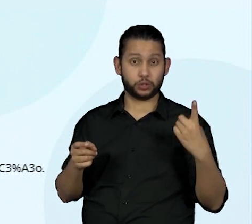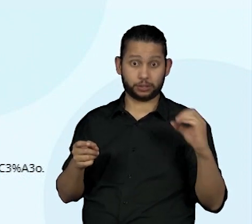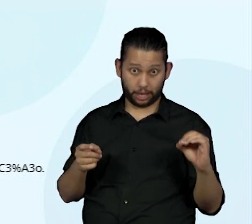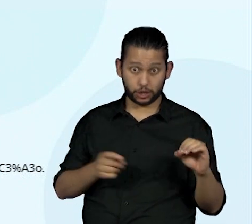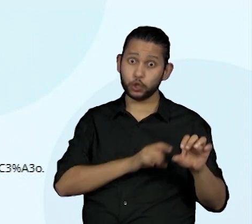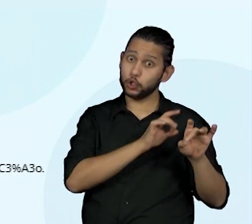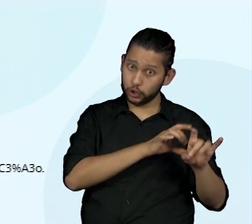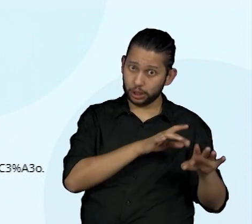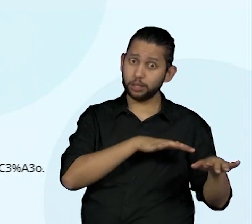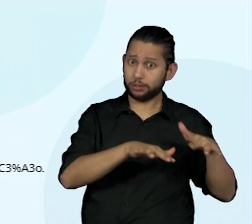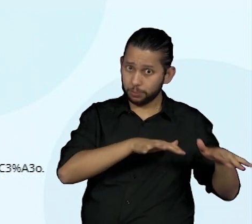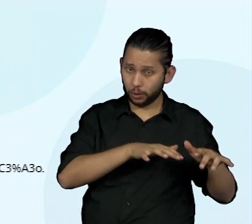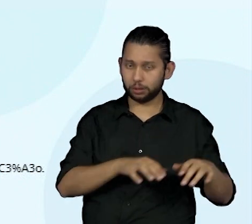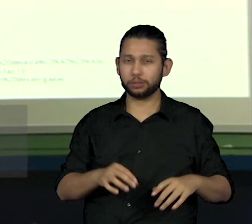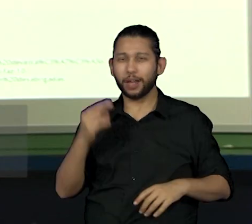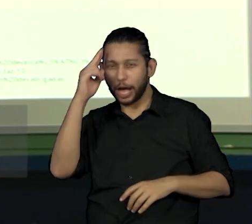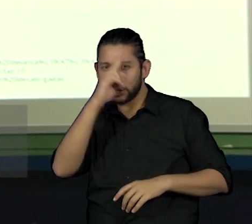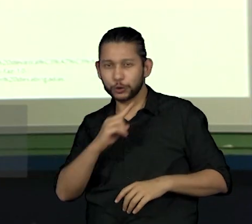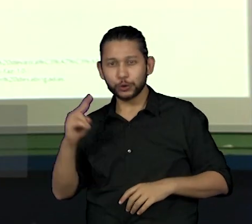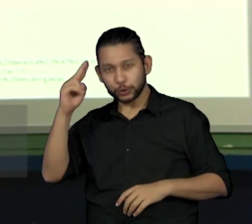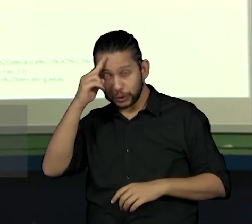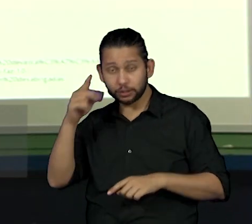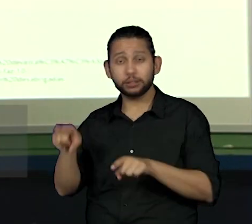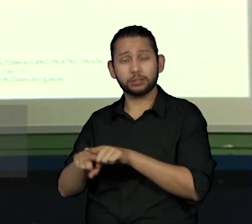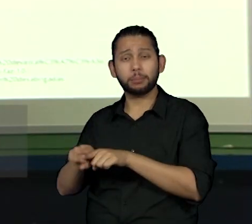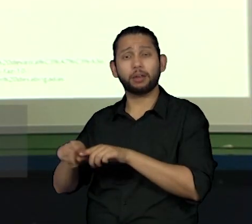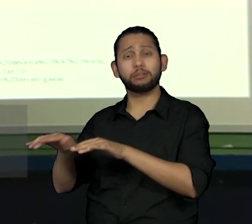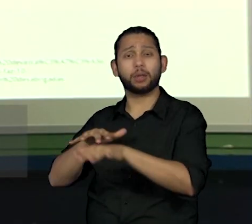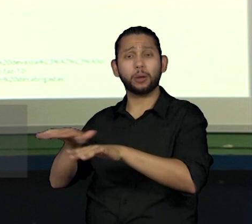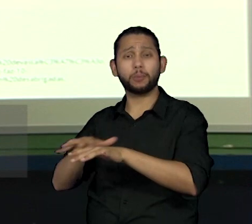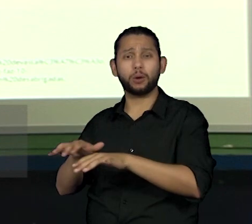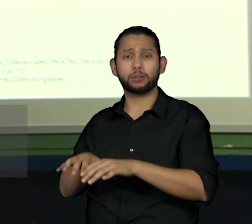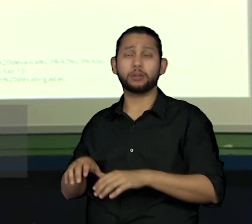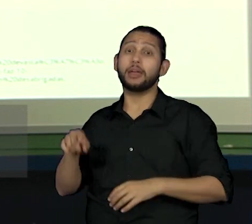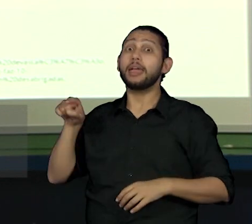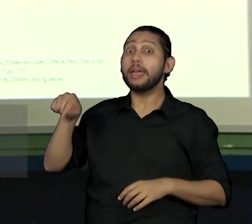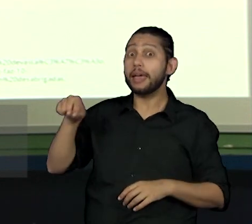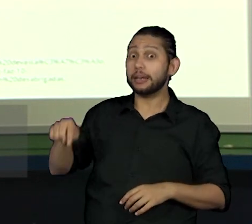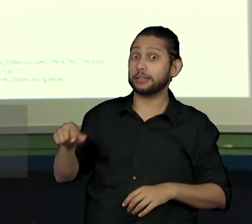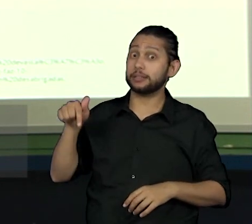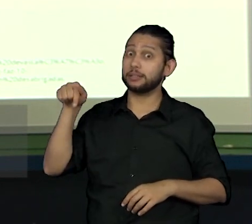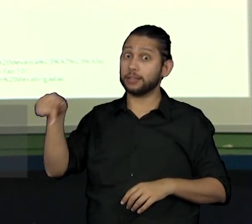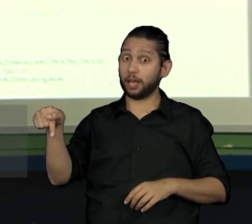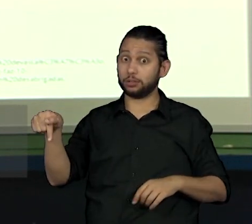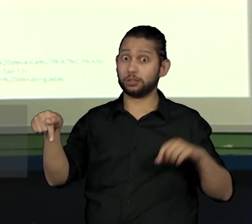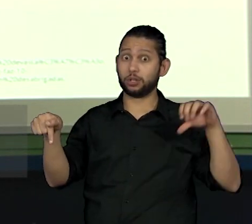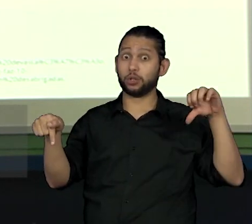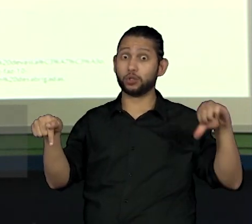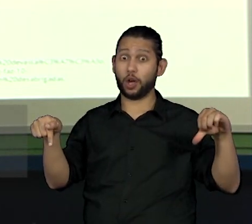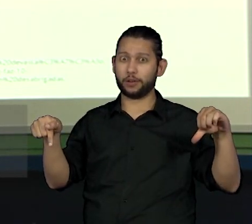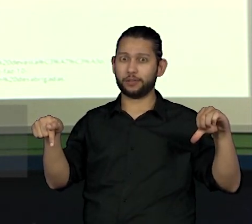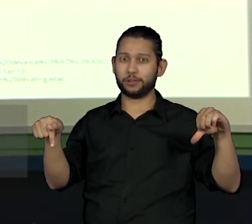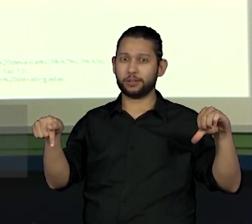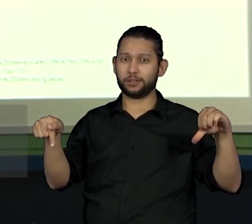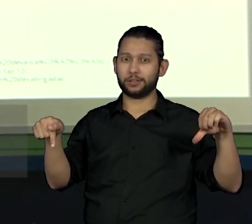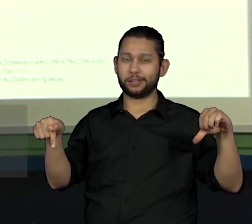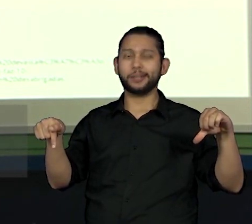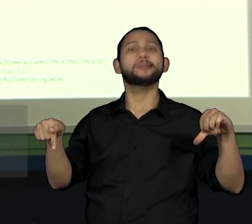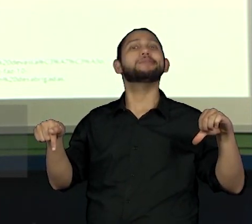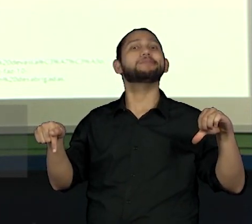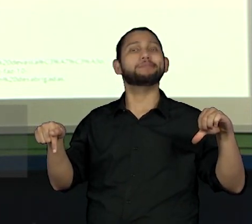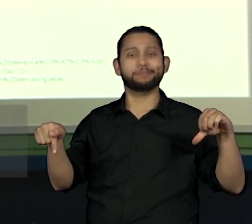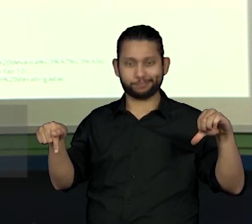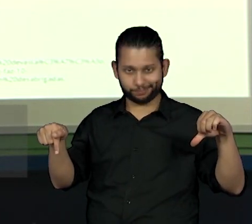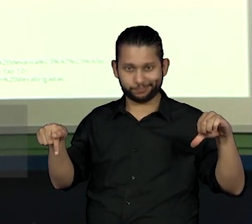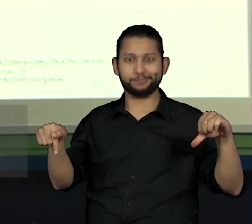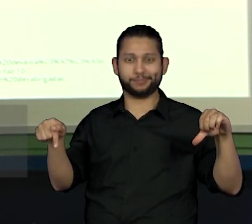7 graus na escala Richter, ou seja, um terremoto de menor intensidade. Mas vamos ver a consequência e comparar com o